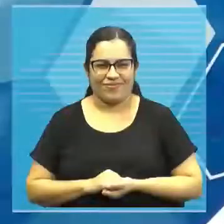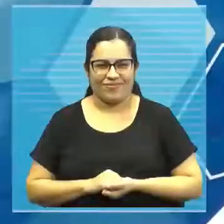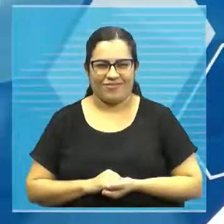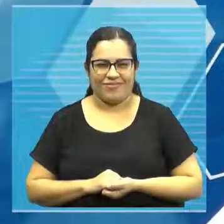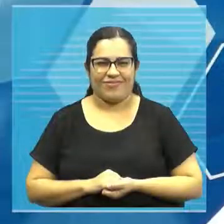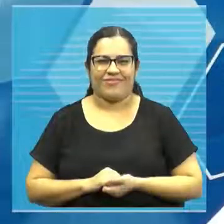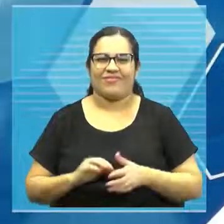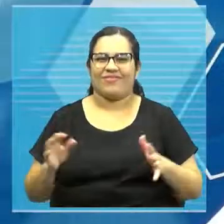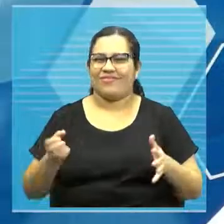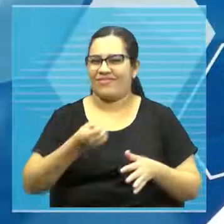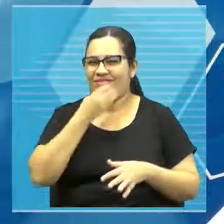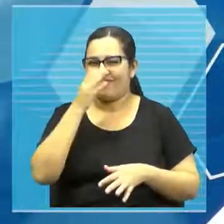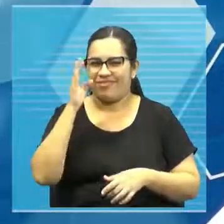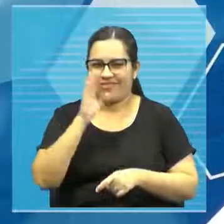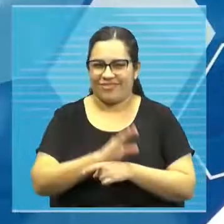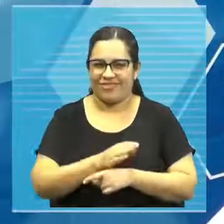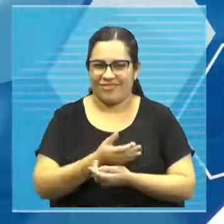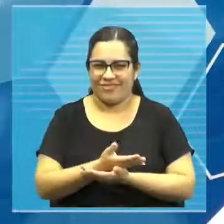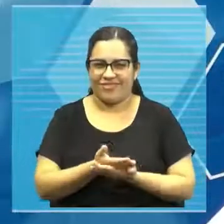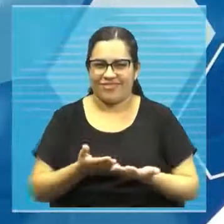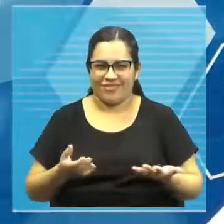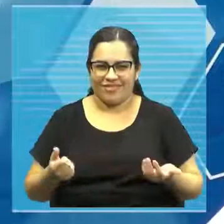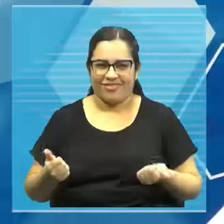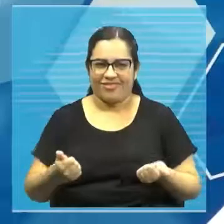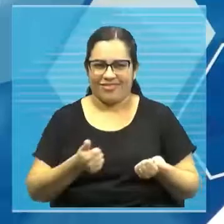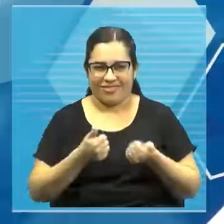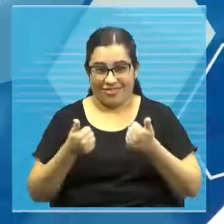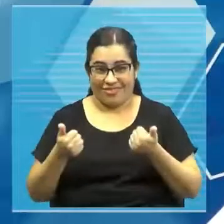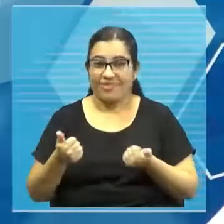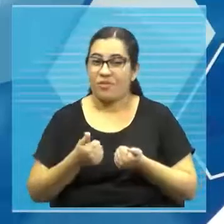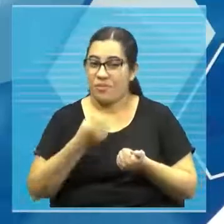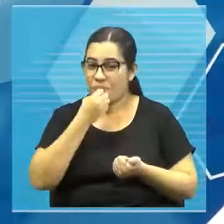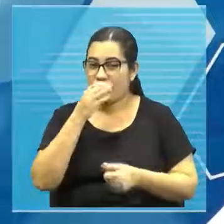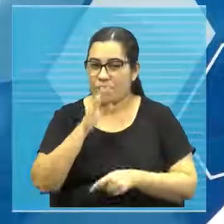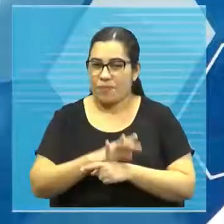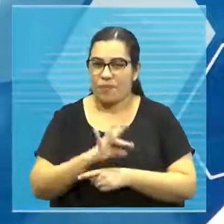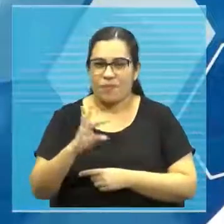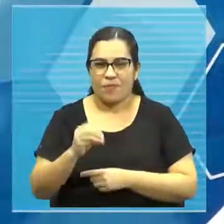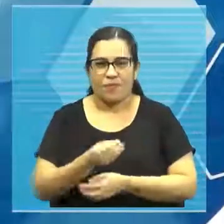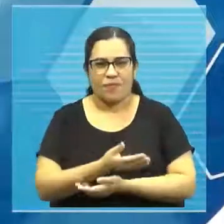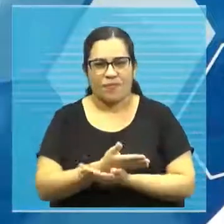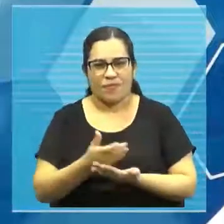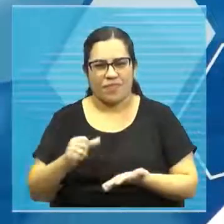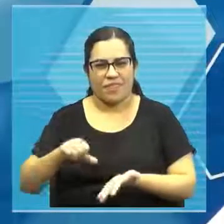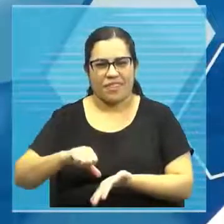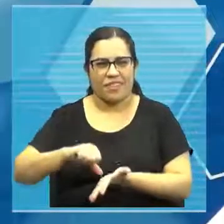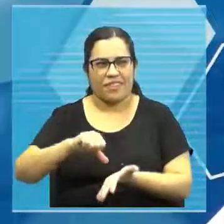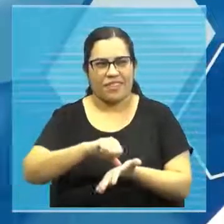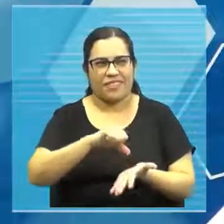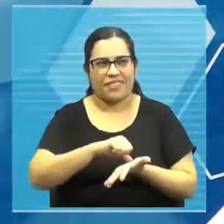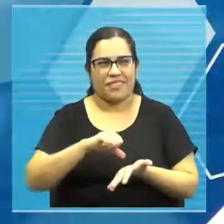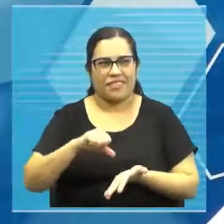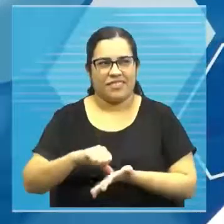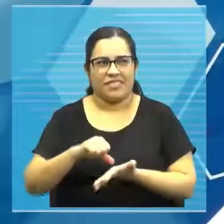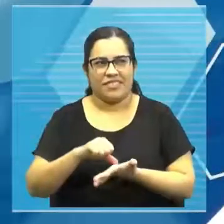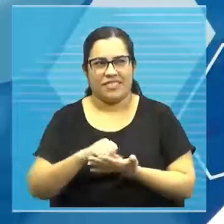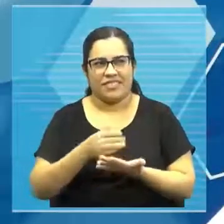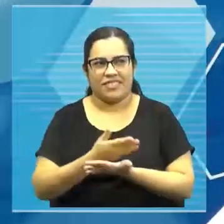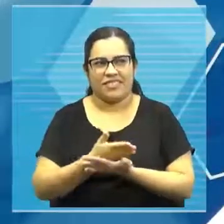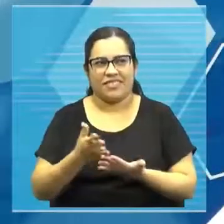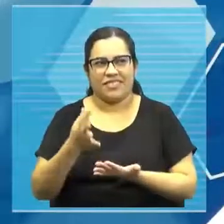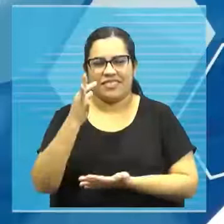Olá boa tarde boa tarde boa tarde minha gente boa tarde a todos os polos a todos os mestres